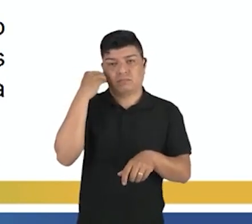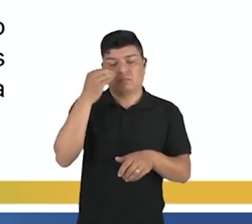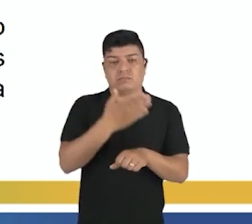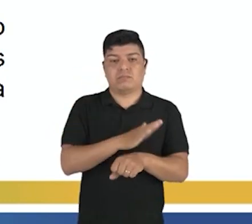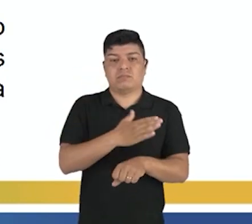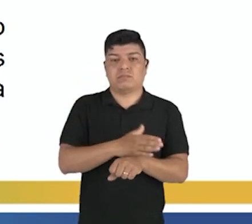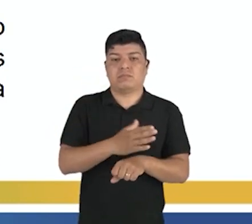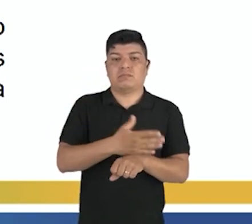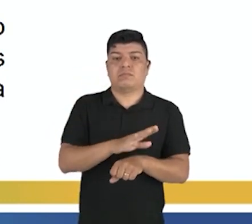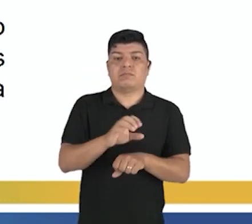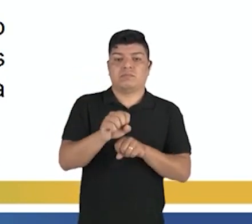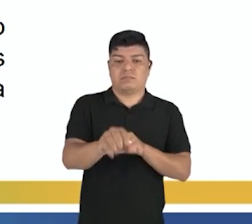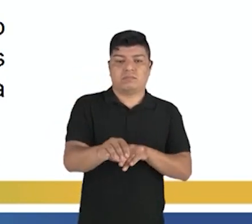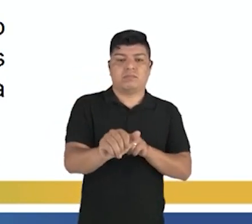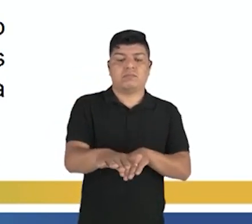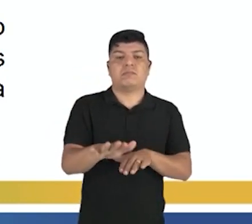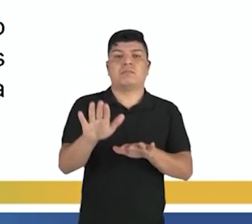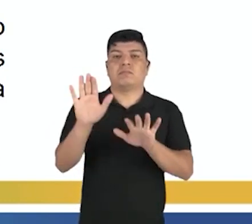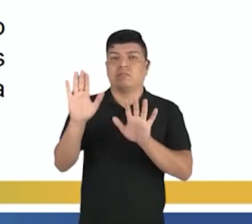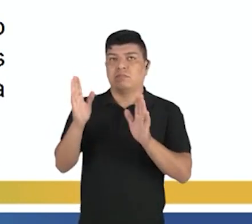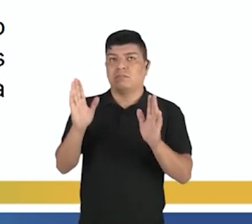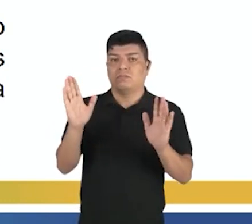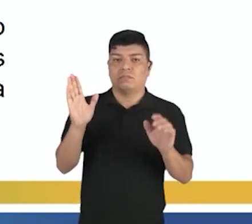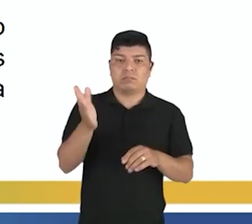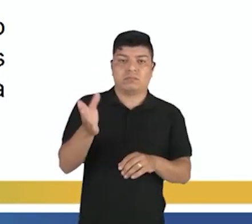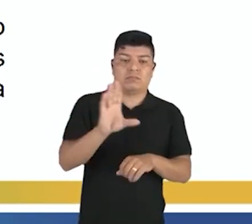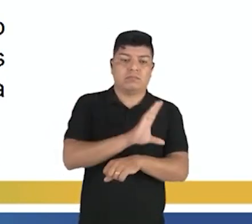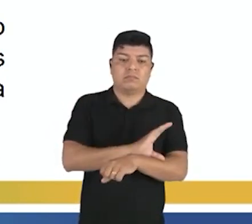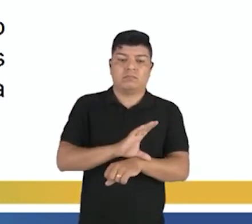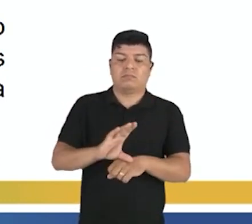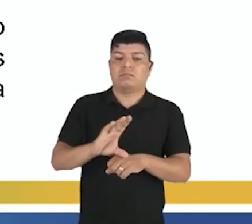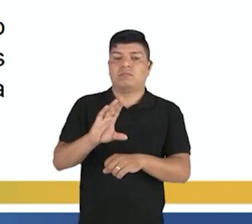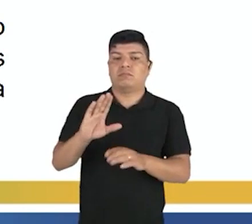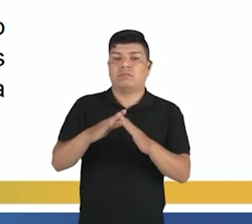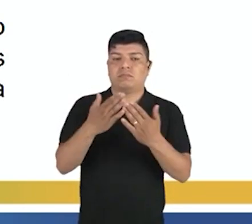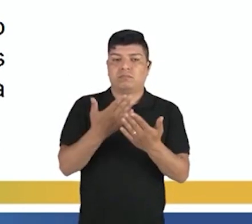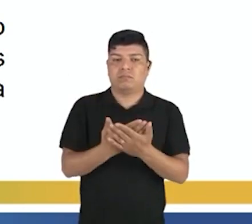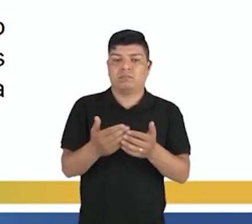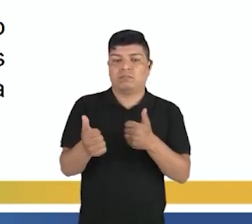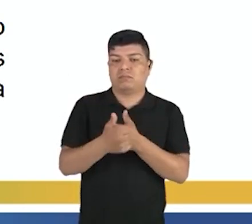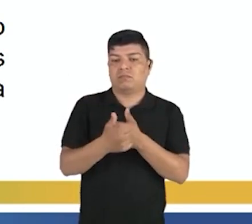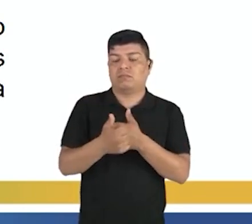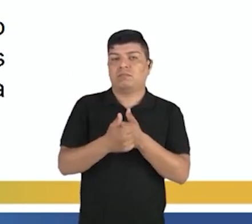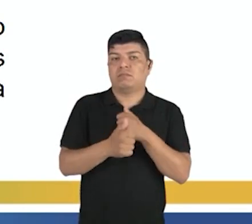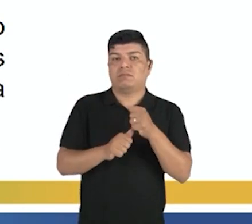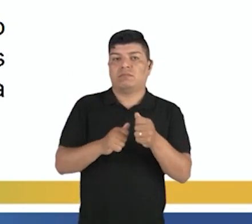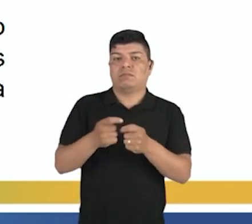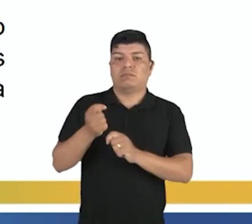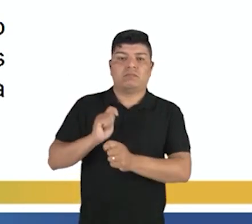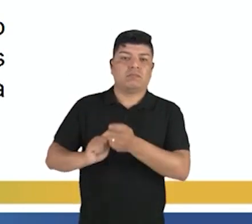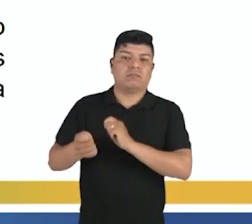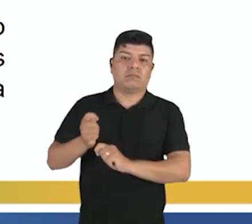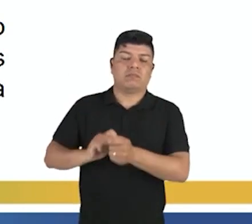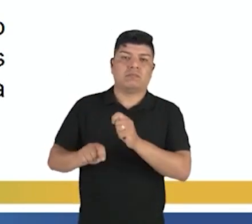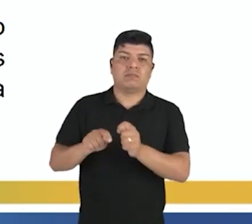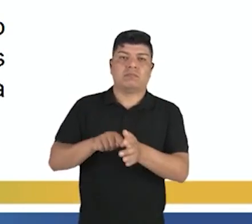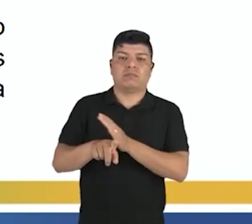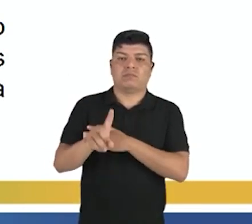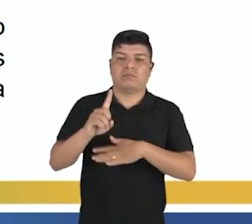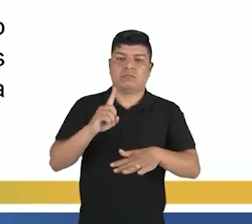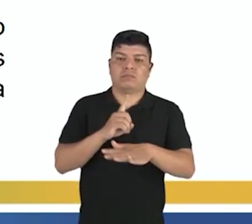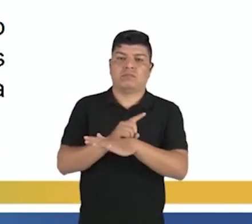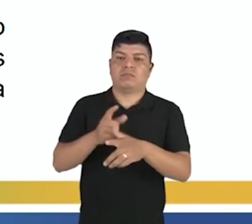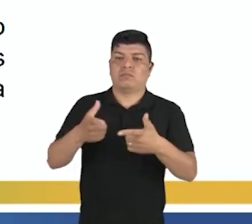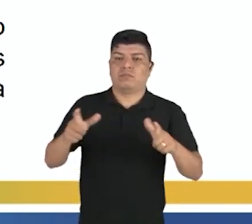e práticas educativas, midiáticas e culturais na escola, ao lado de questões econômicas e